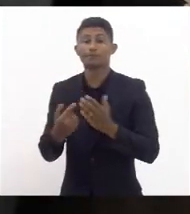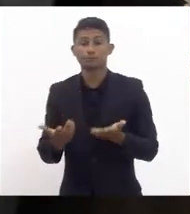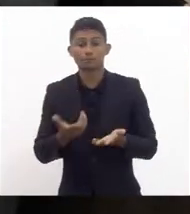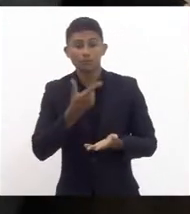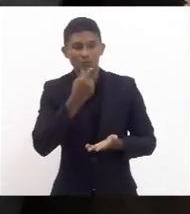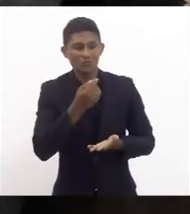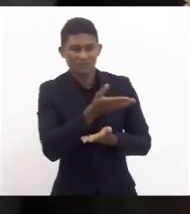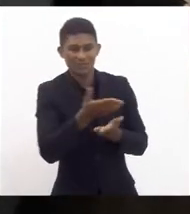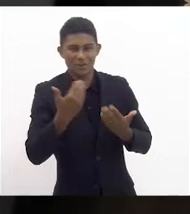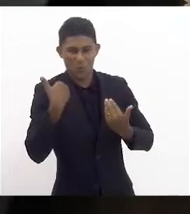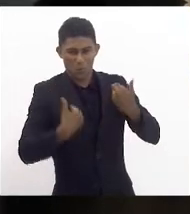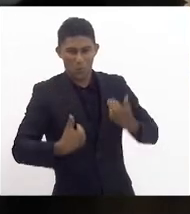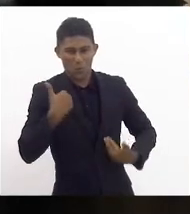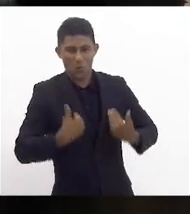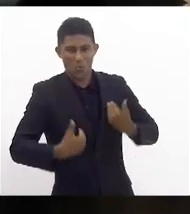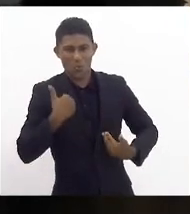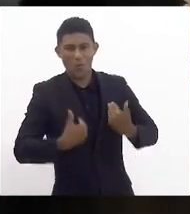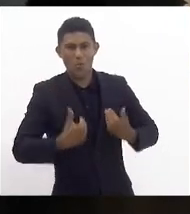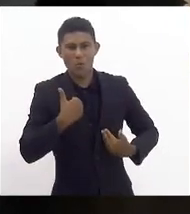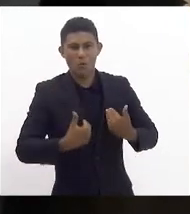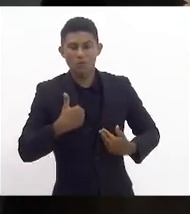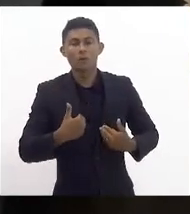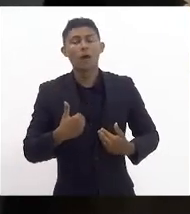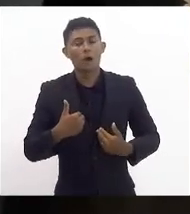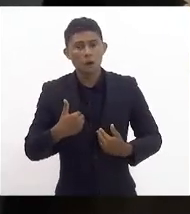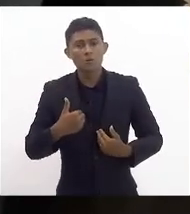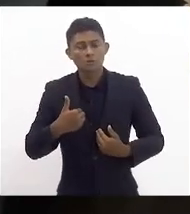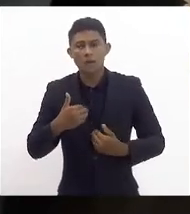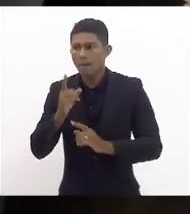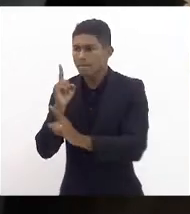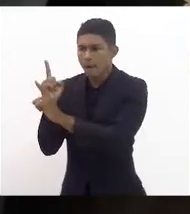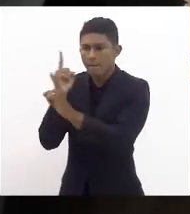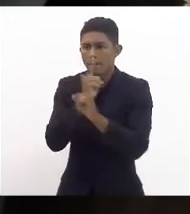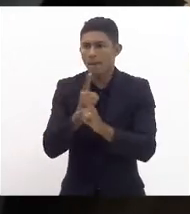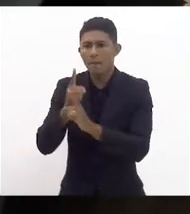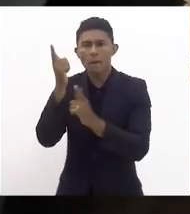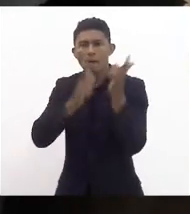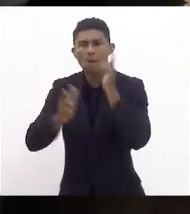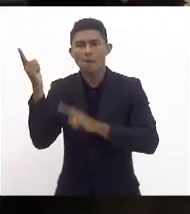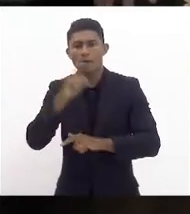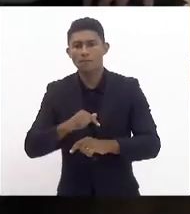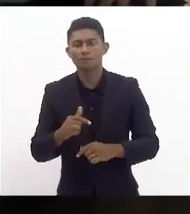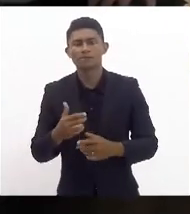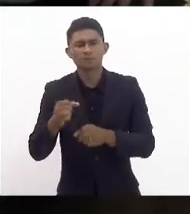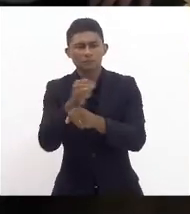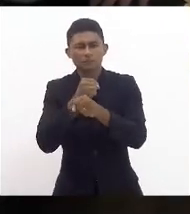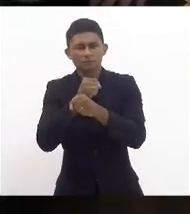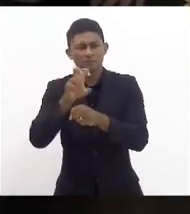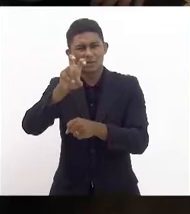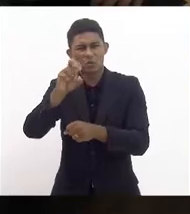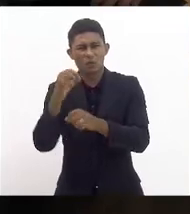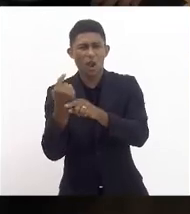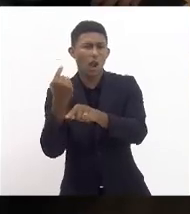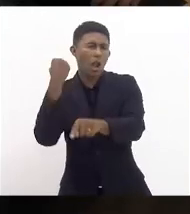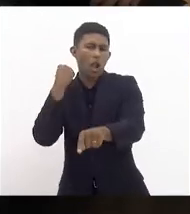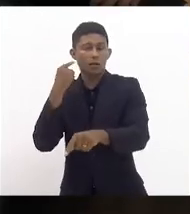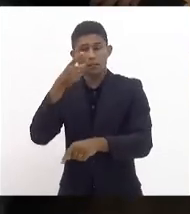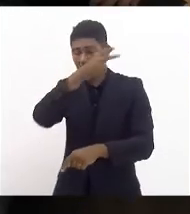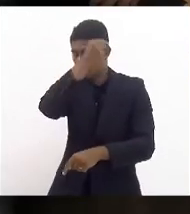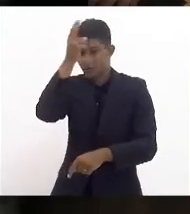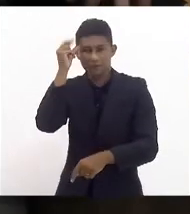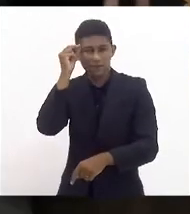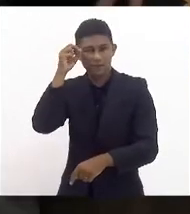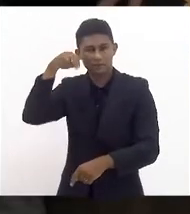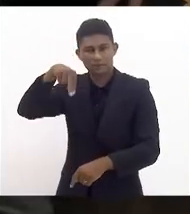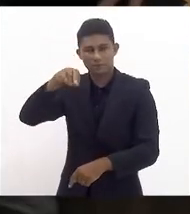de Tiradentes foram achados. O prefeito, há 50 anos, Nelson Aguiar, fez um museu